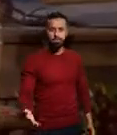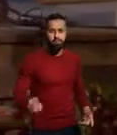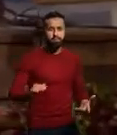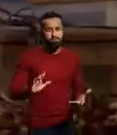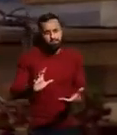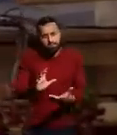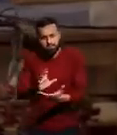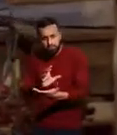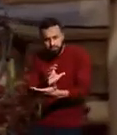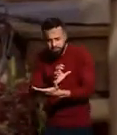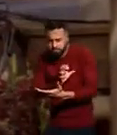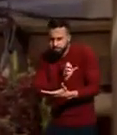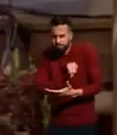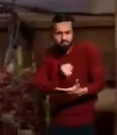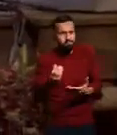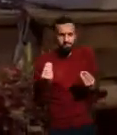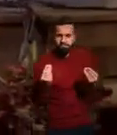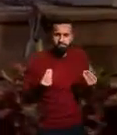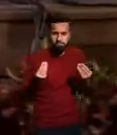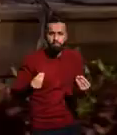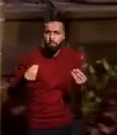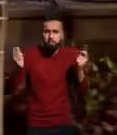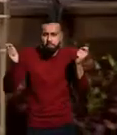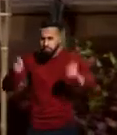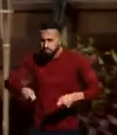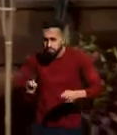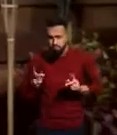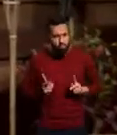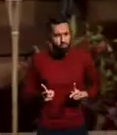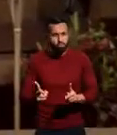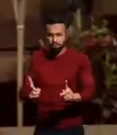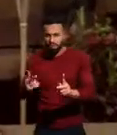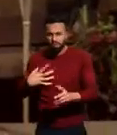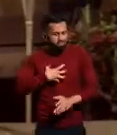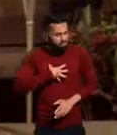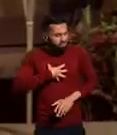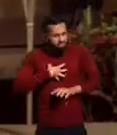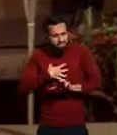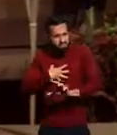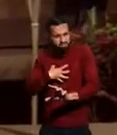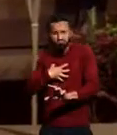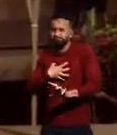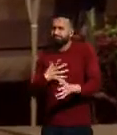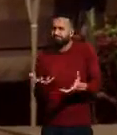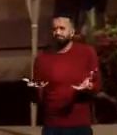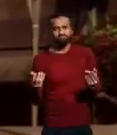Amor, veja bem, como é que eu posso continuar assim?